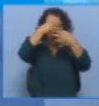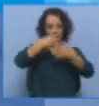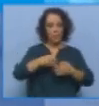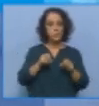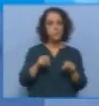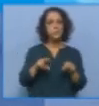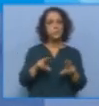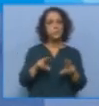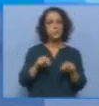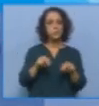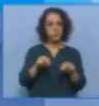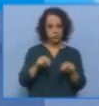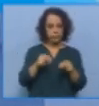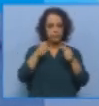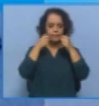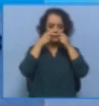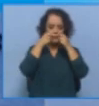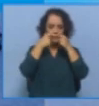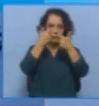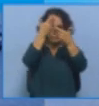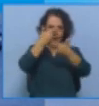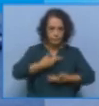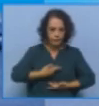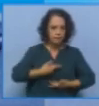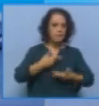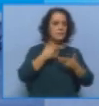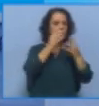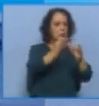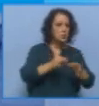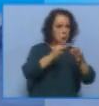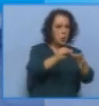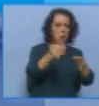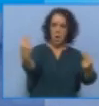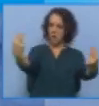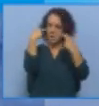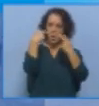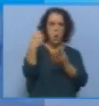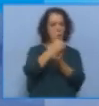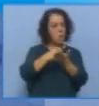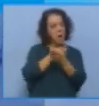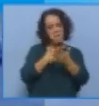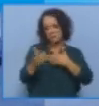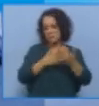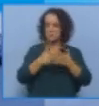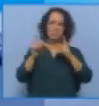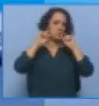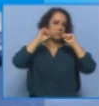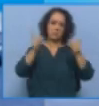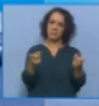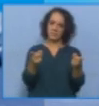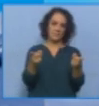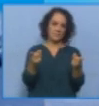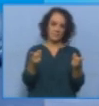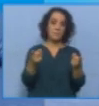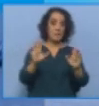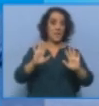genuidade, de sermos generosos, mesmo quando não se nos vê, mesmo quando não se nos nota, mas realmente